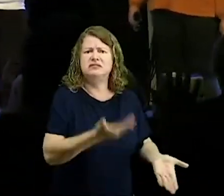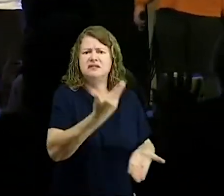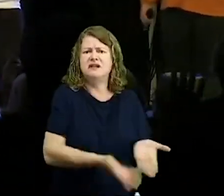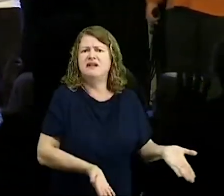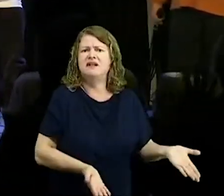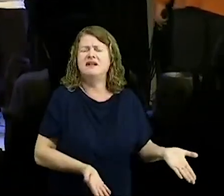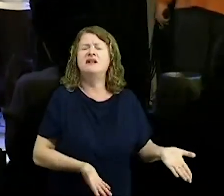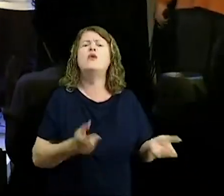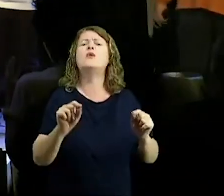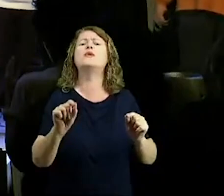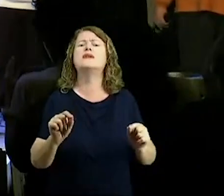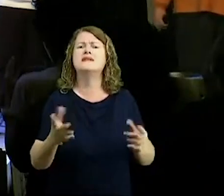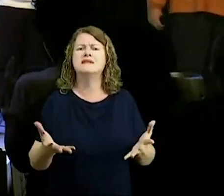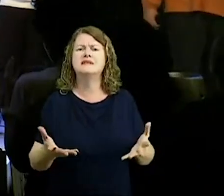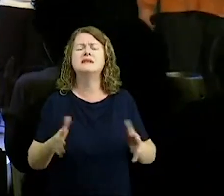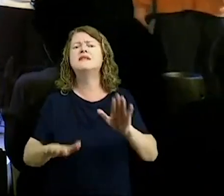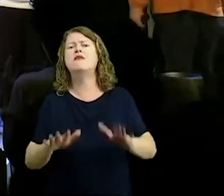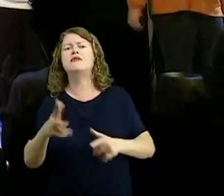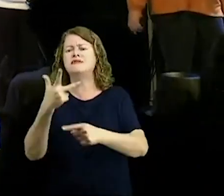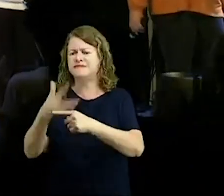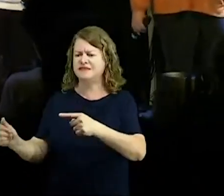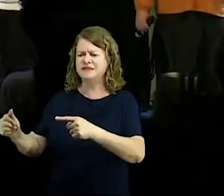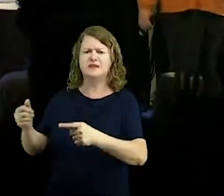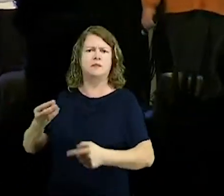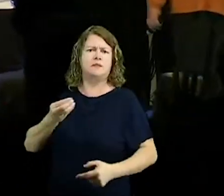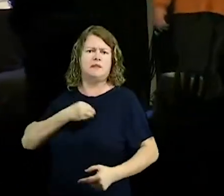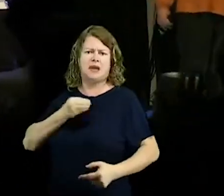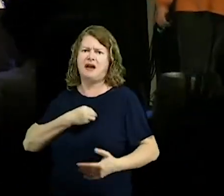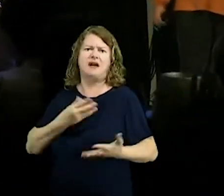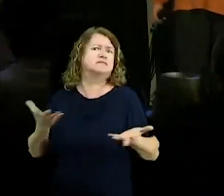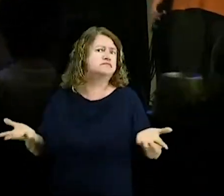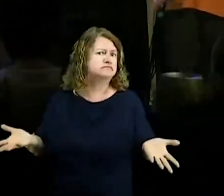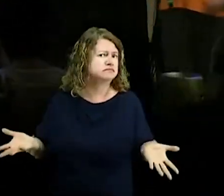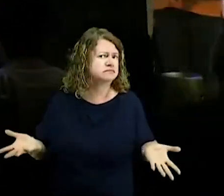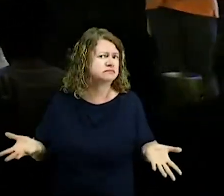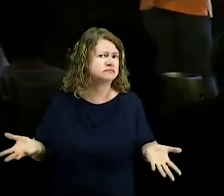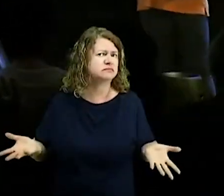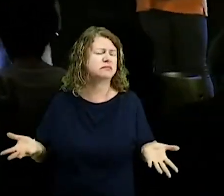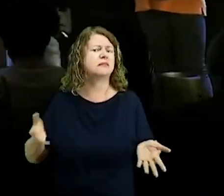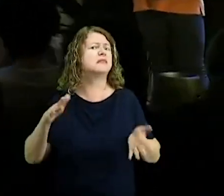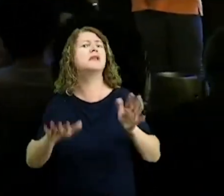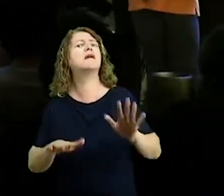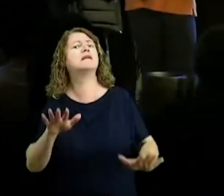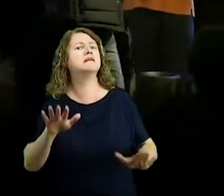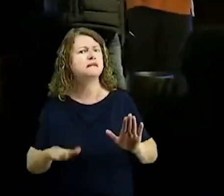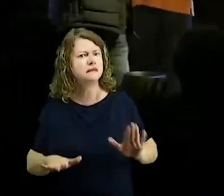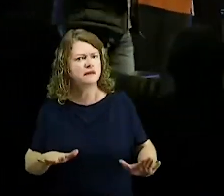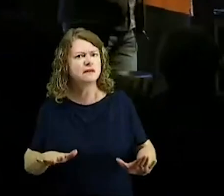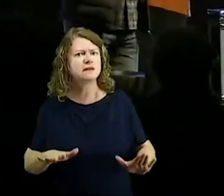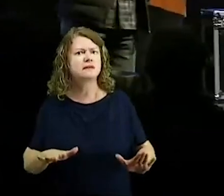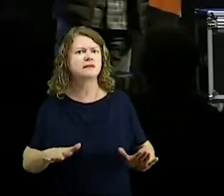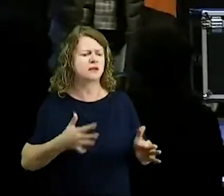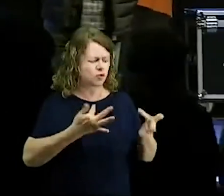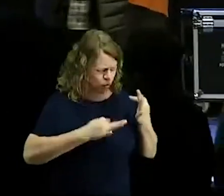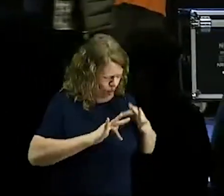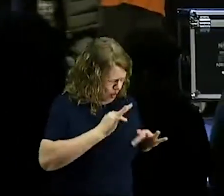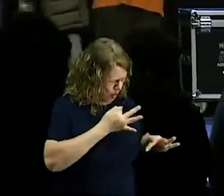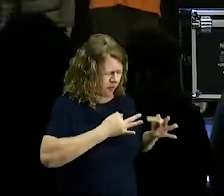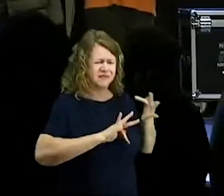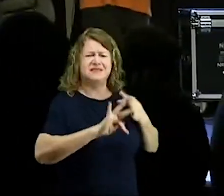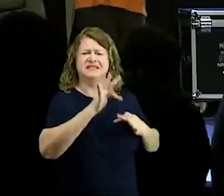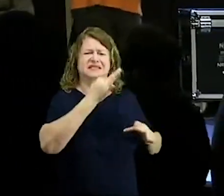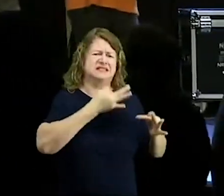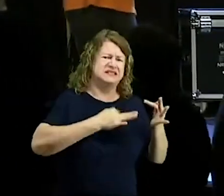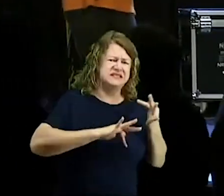Você talvez tenha que vencer um pecado. Você talvez tenha que vencer uma dor que te